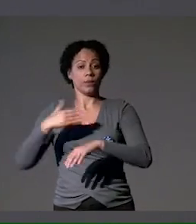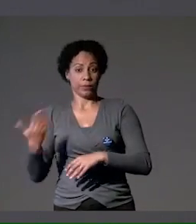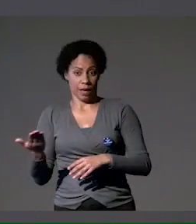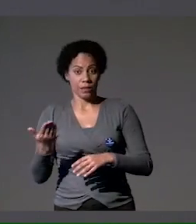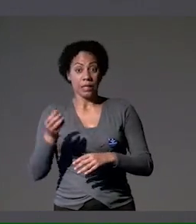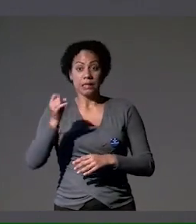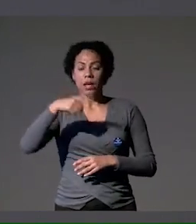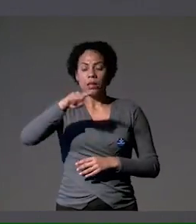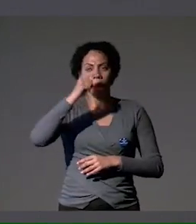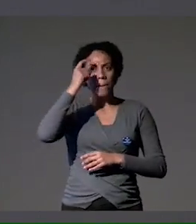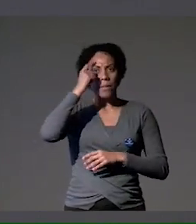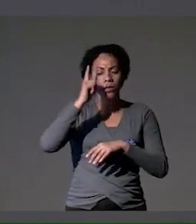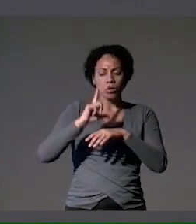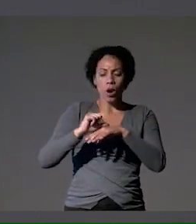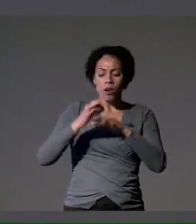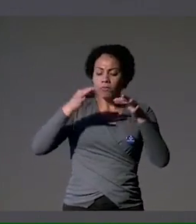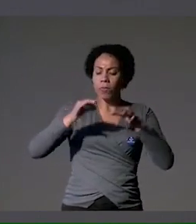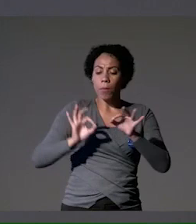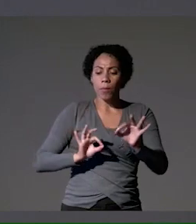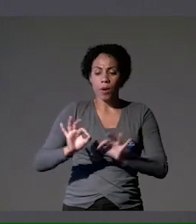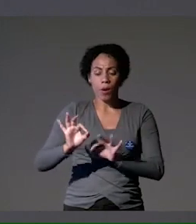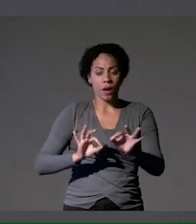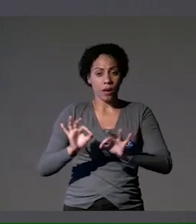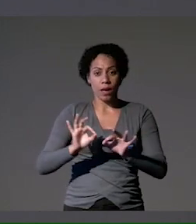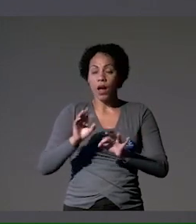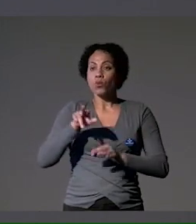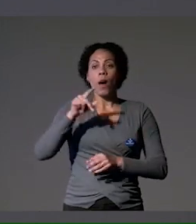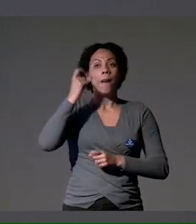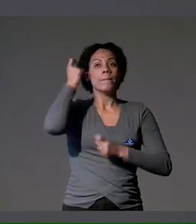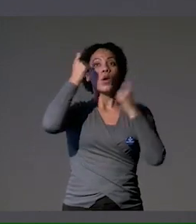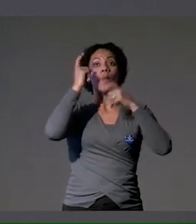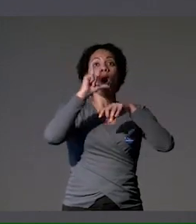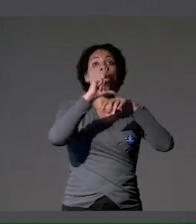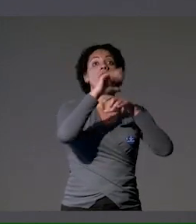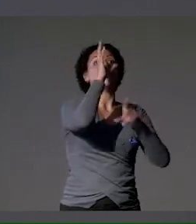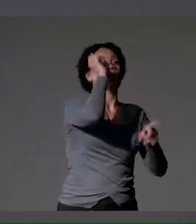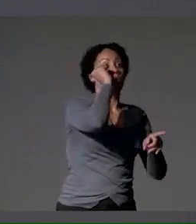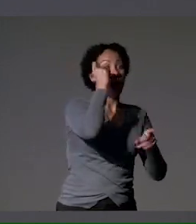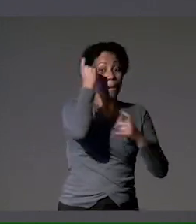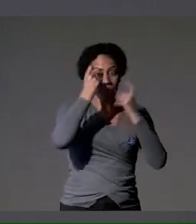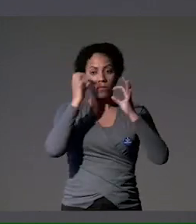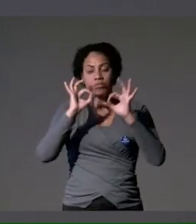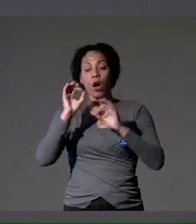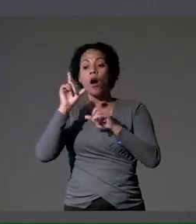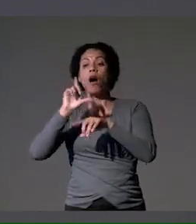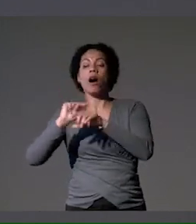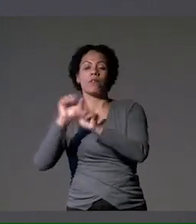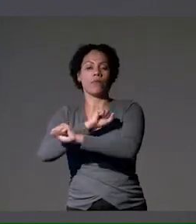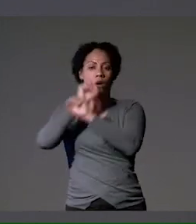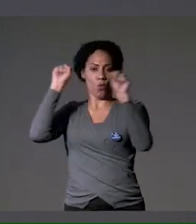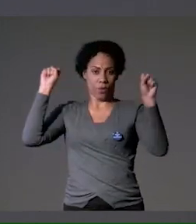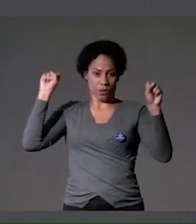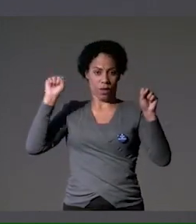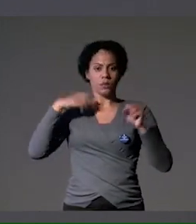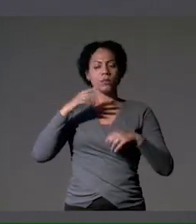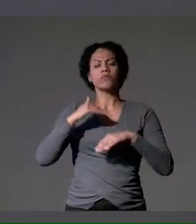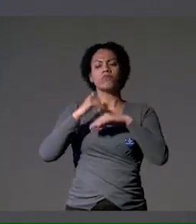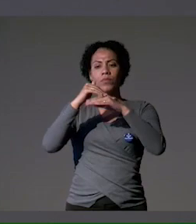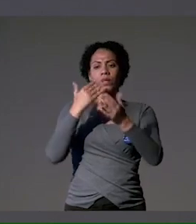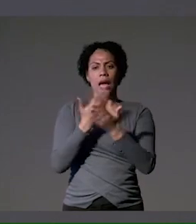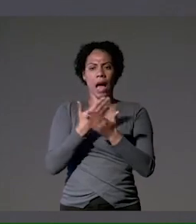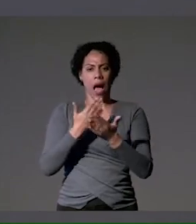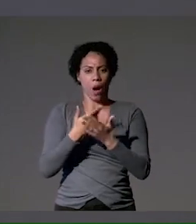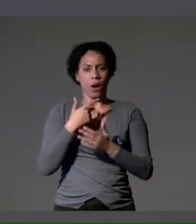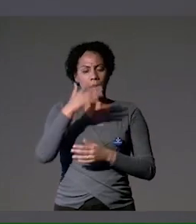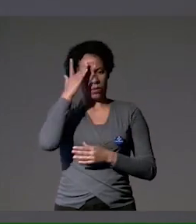como o maior organizador do ritmo circadiano, não é a hora de dormir, é a hora de acordar. Então, quando eu falo isso em aula, é muito comum as pessoas perguntarem assim, tá